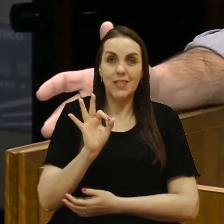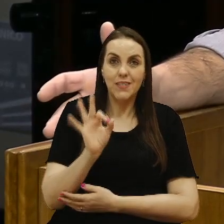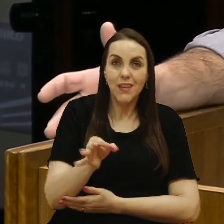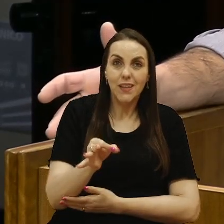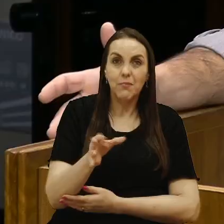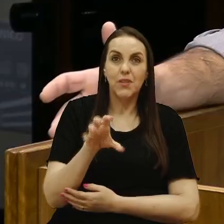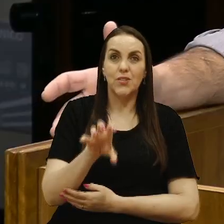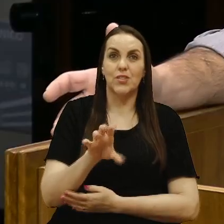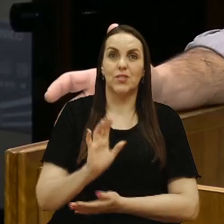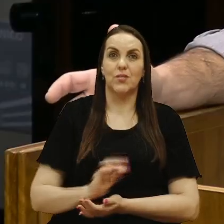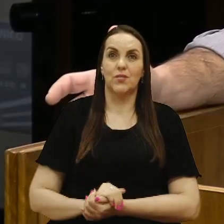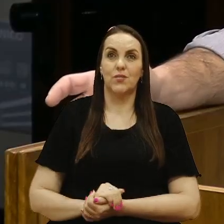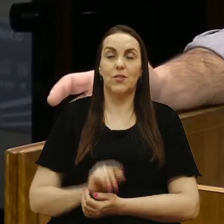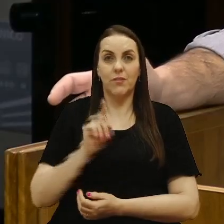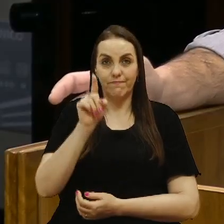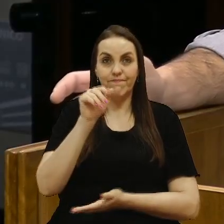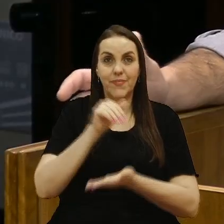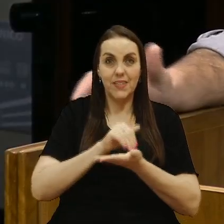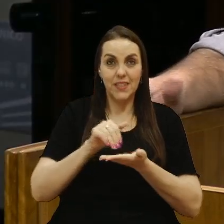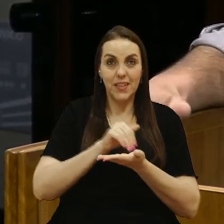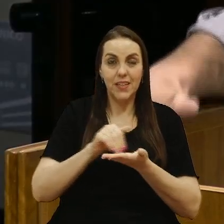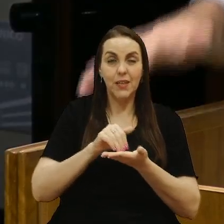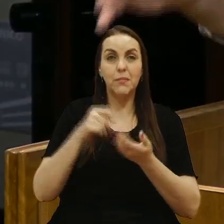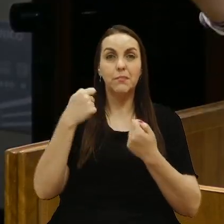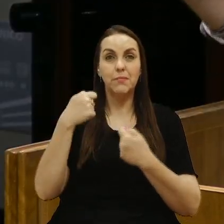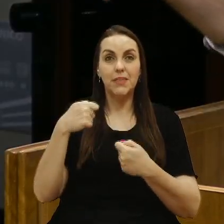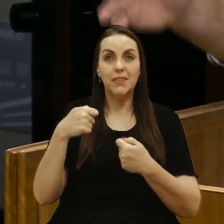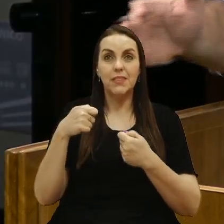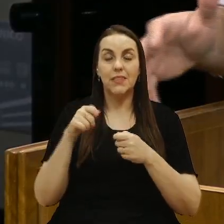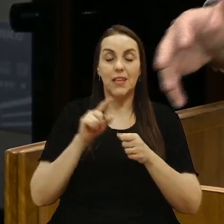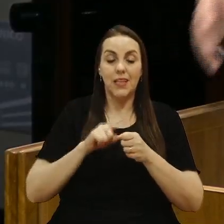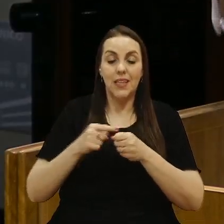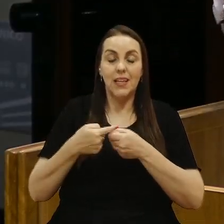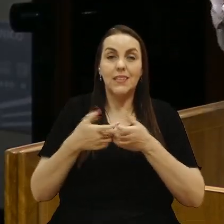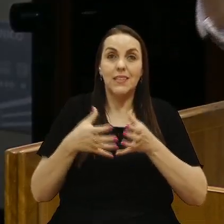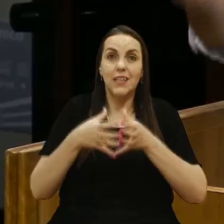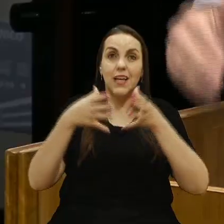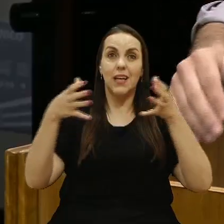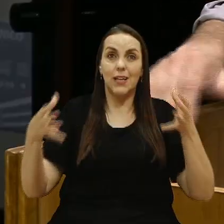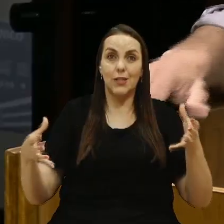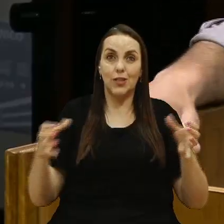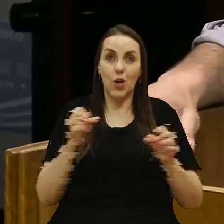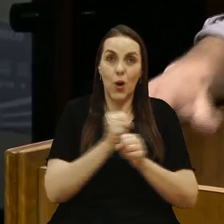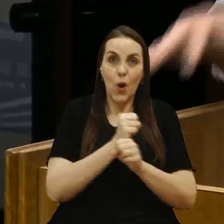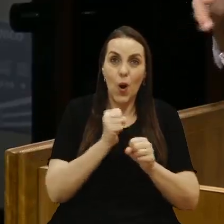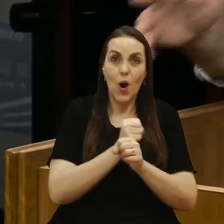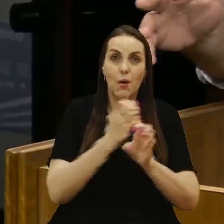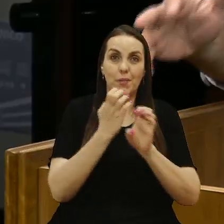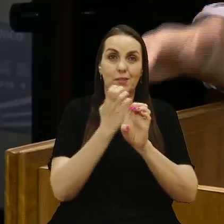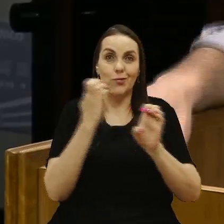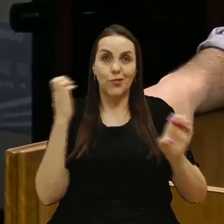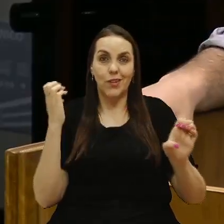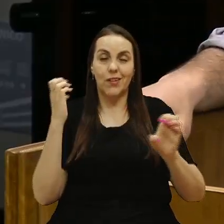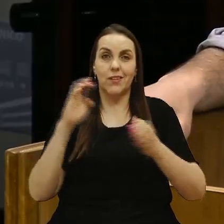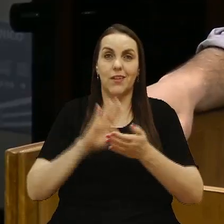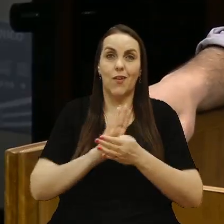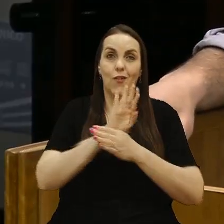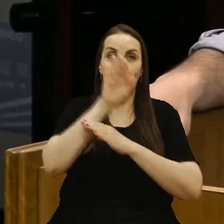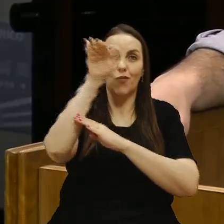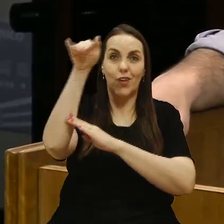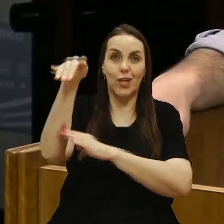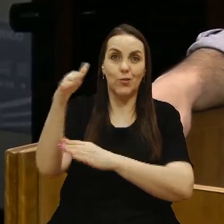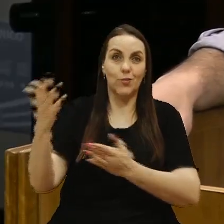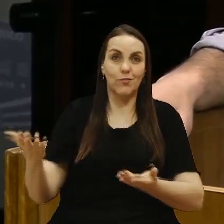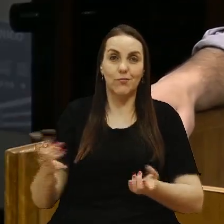gente espera. O senhor, como secretário, tem que pensar em âmbito município, obras de engenharia, viadutos,